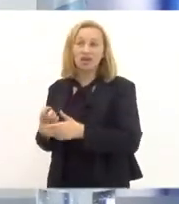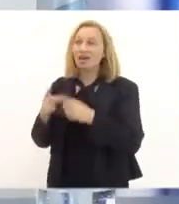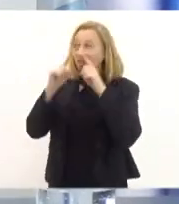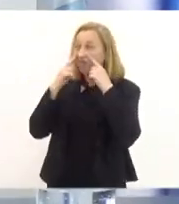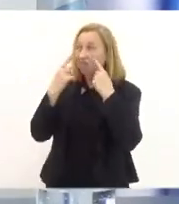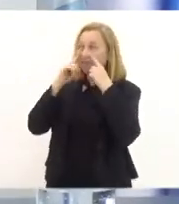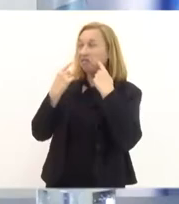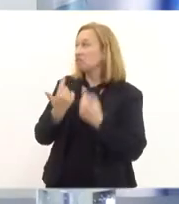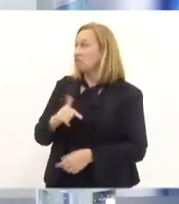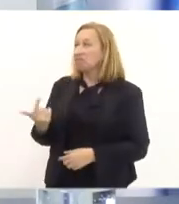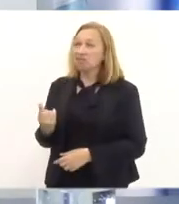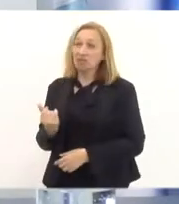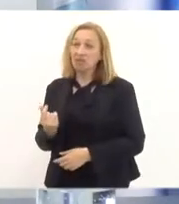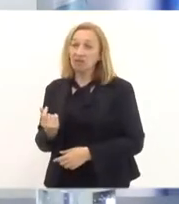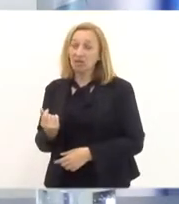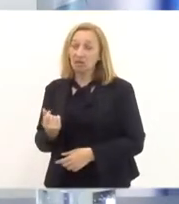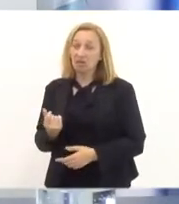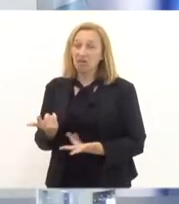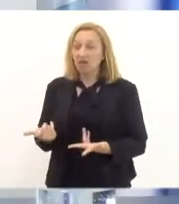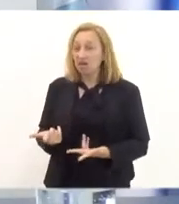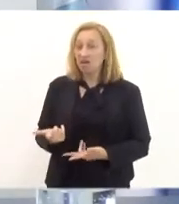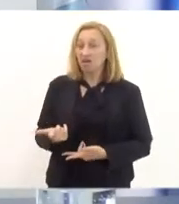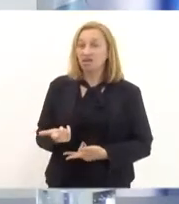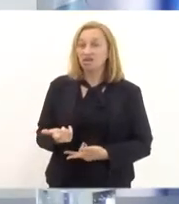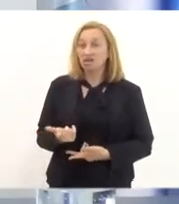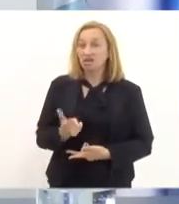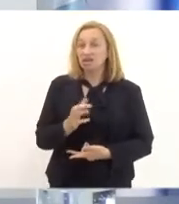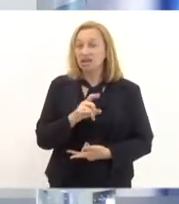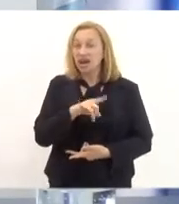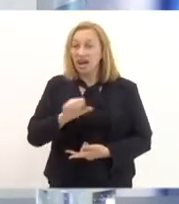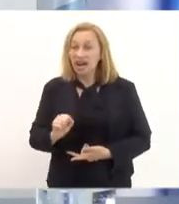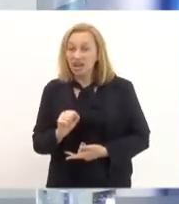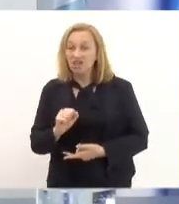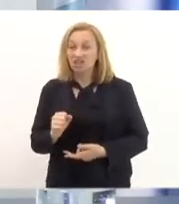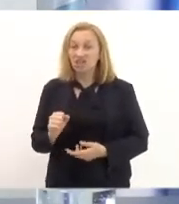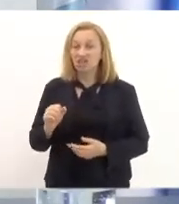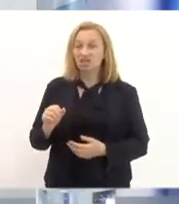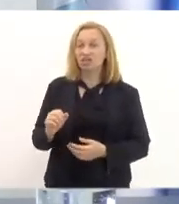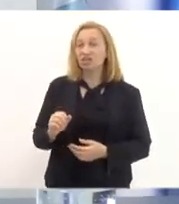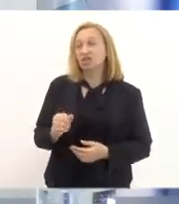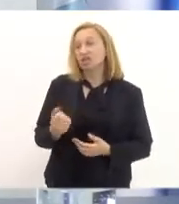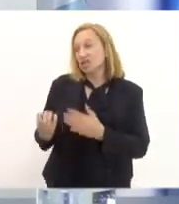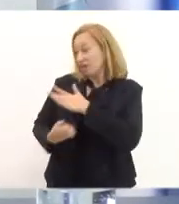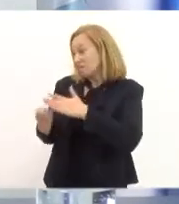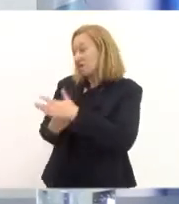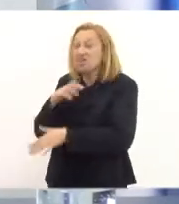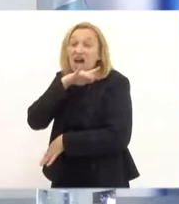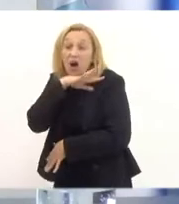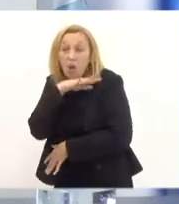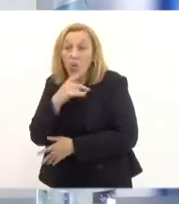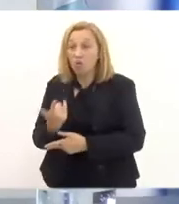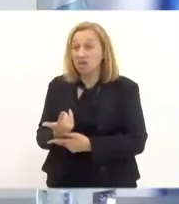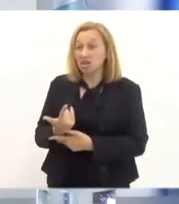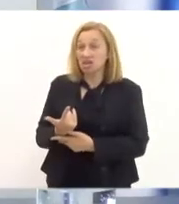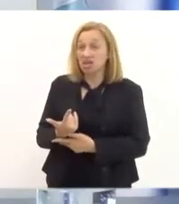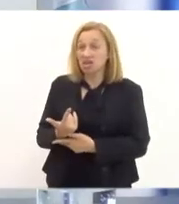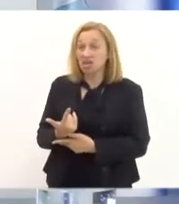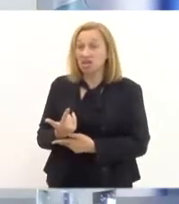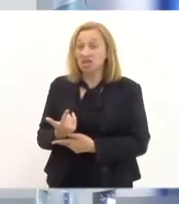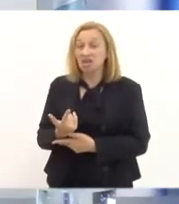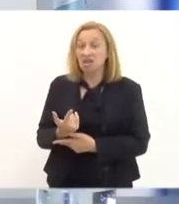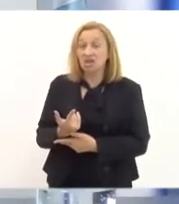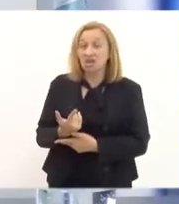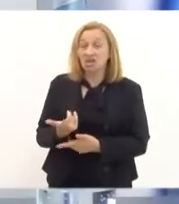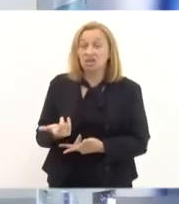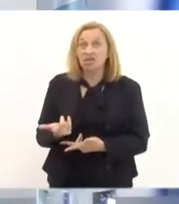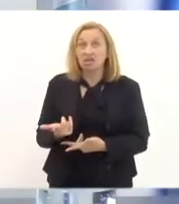chorando que não tem dinheiro que a caixa a caixa da SuperVia acaba tá ruim e o fluxo de caixa não tá batendo que tá no